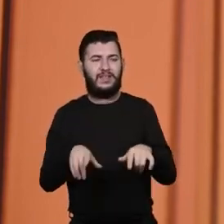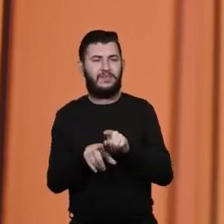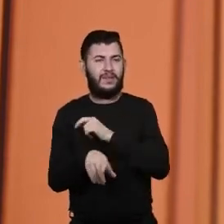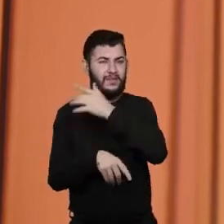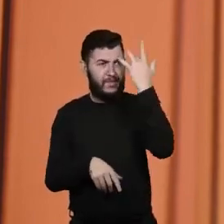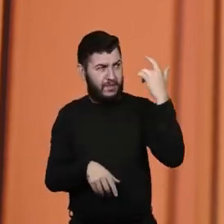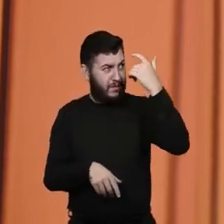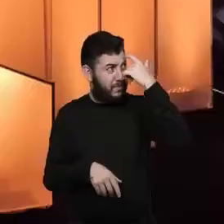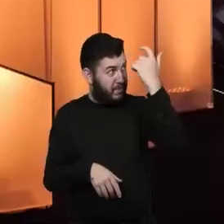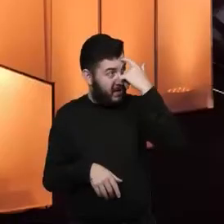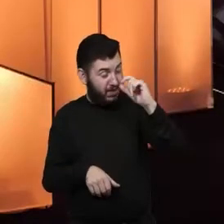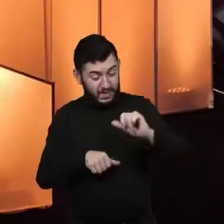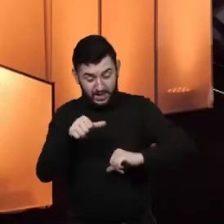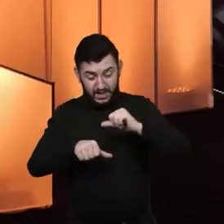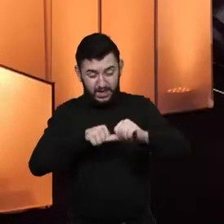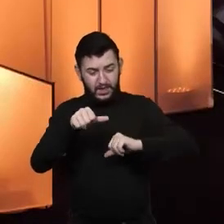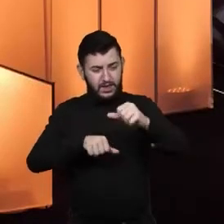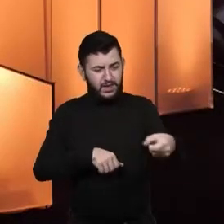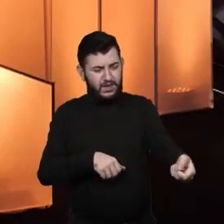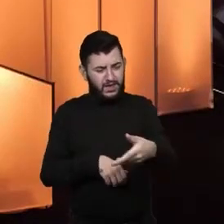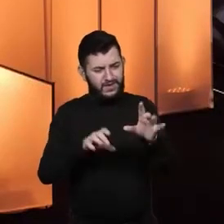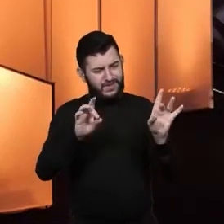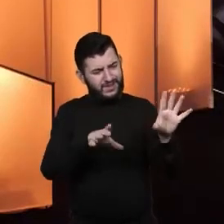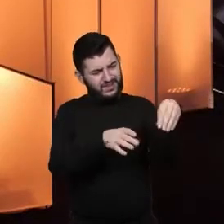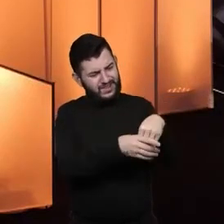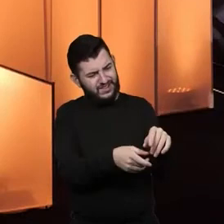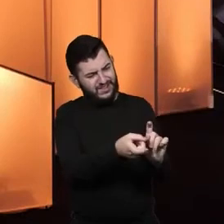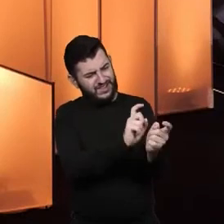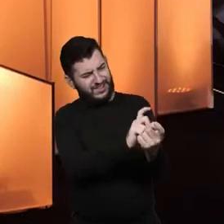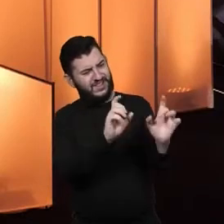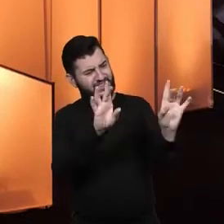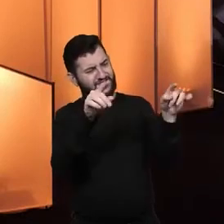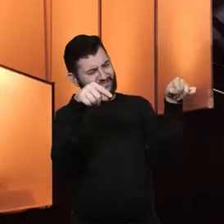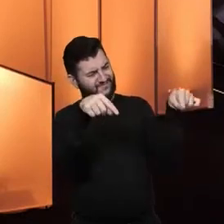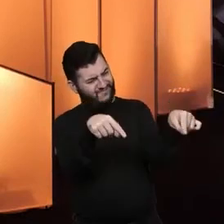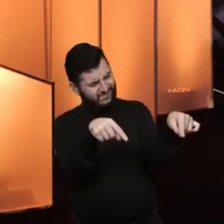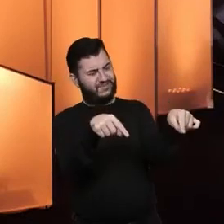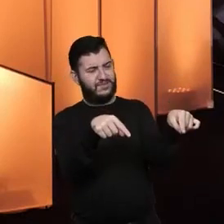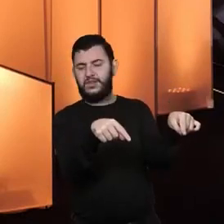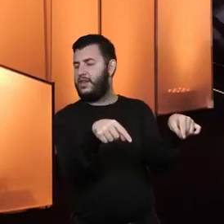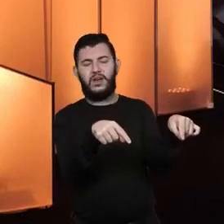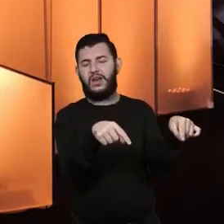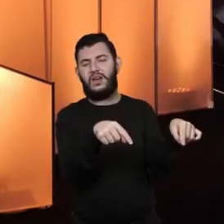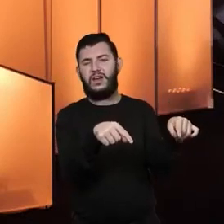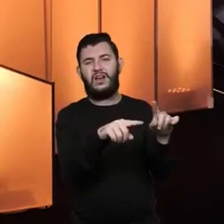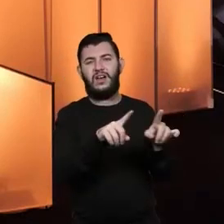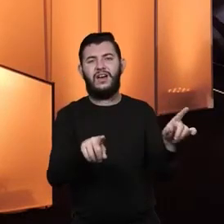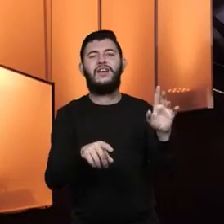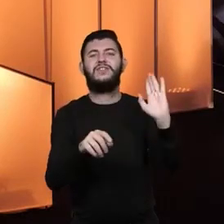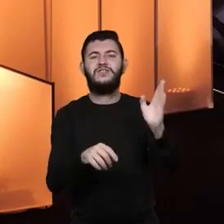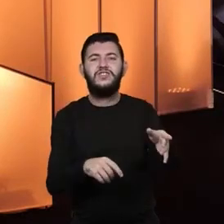inovação, enfim, tá nas franjas da administração, né? Mas ver que isso está transformando e está fazendo o governo